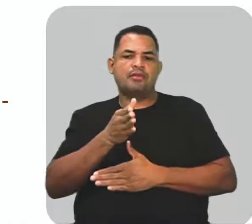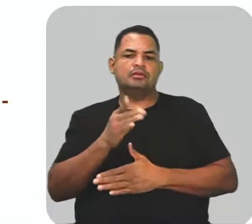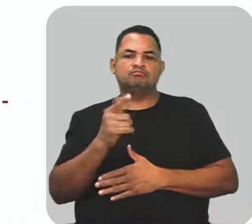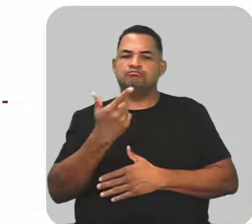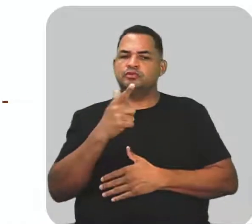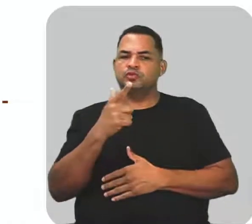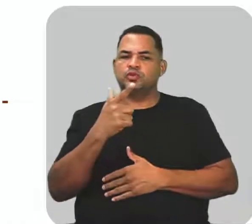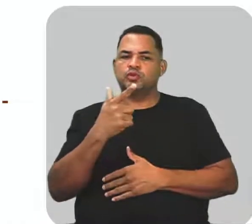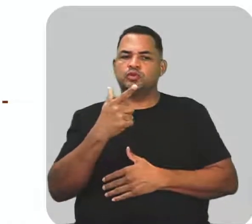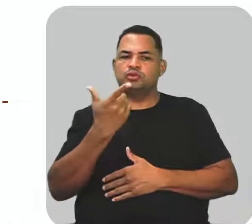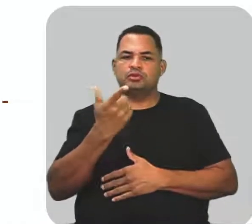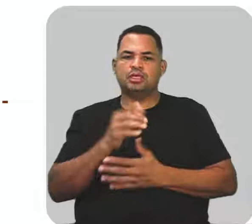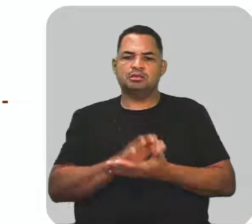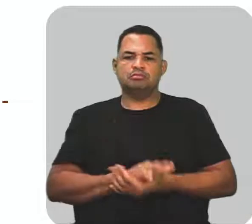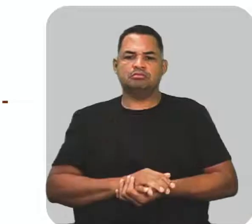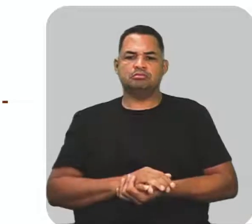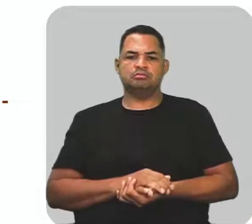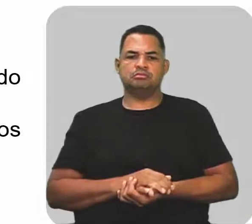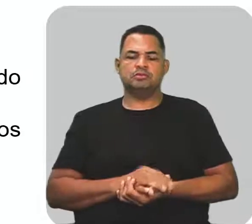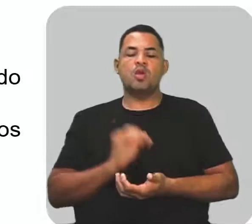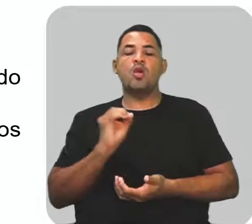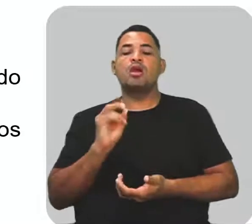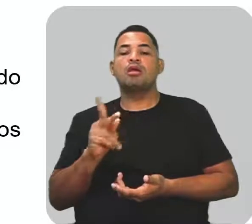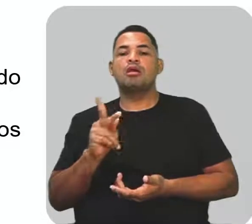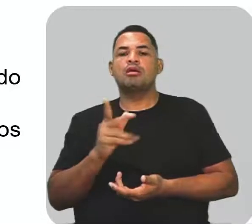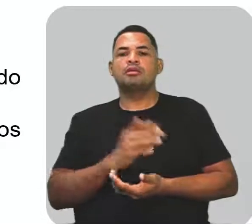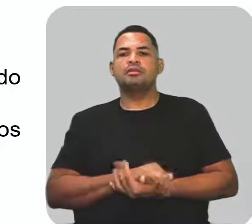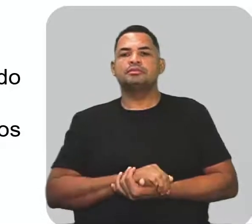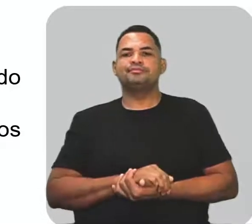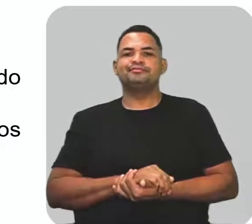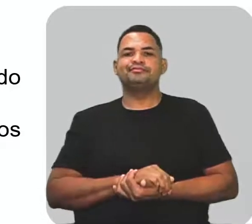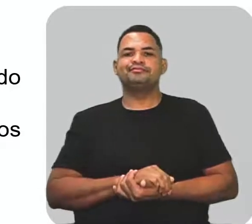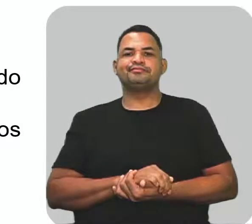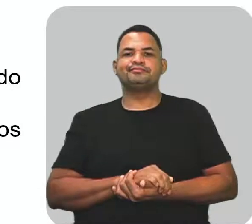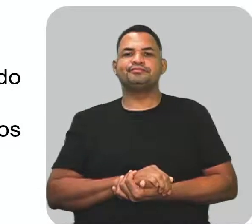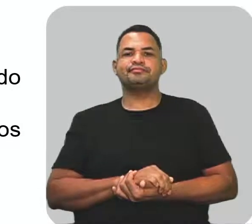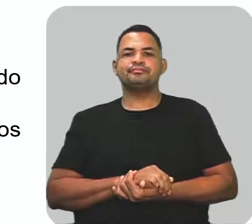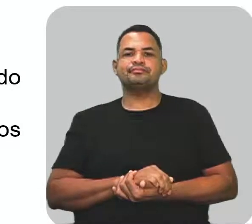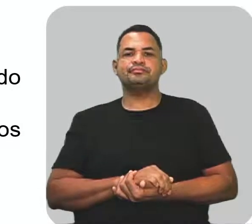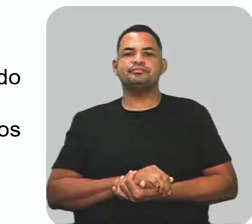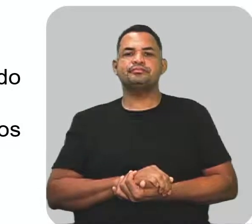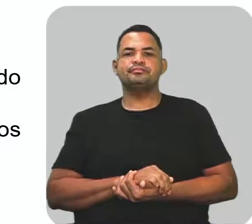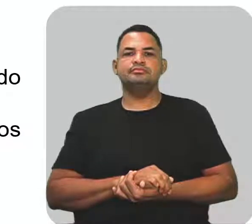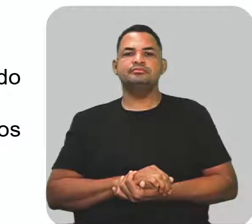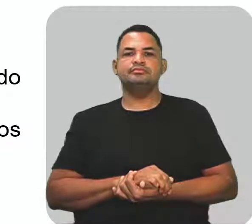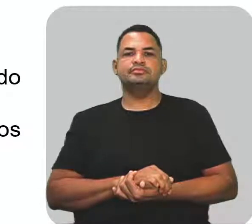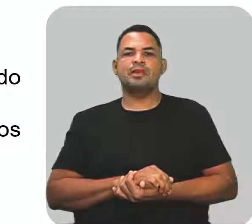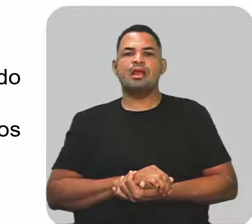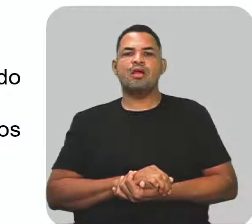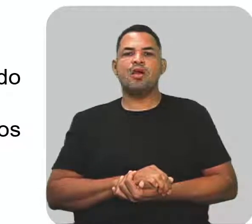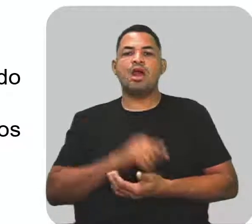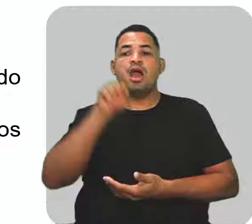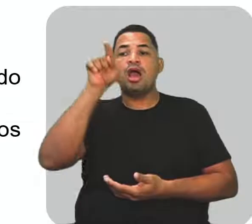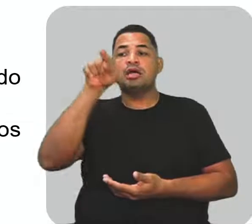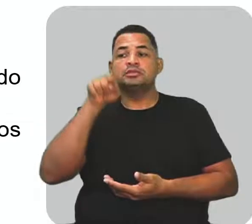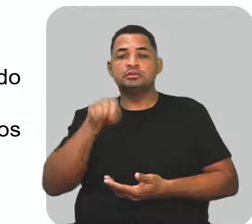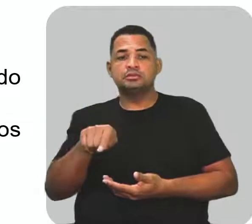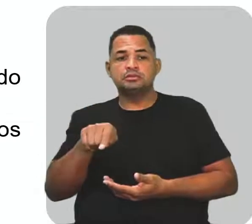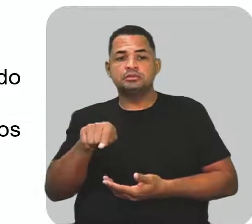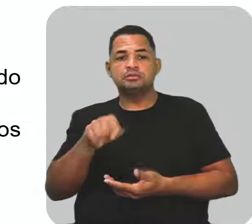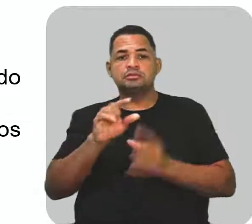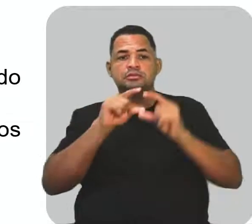não tem essa observação. Beleza? Podemos avançar? Chegou agora o momento de recordar exclamativas. As